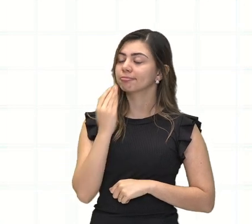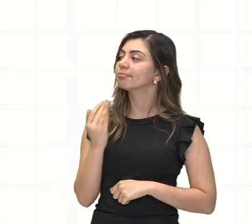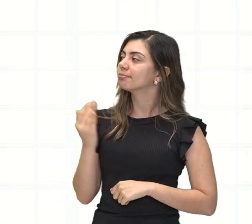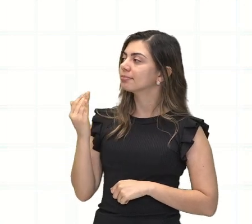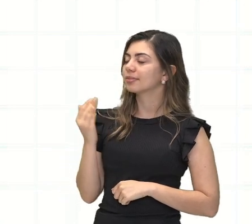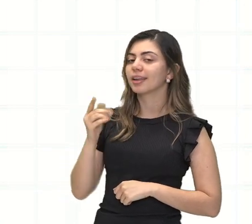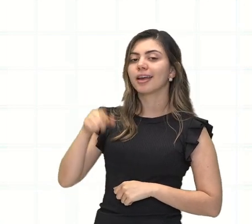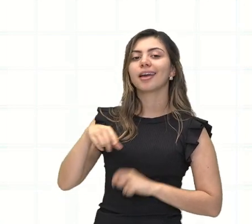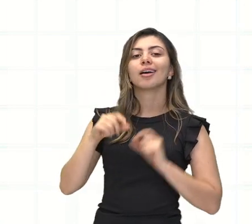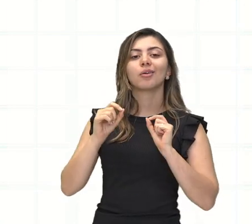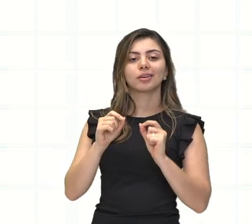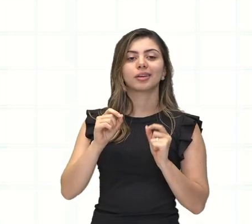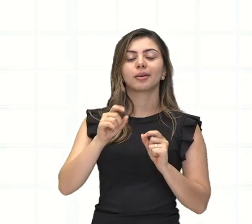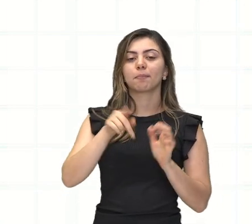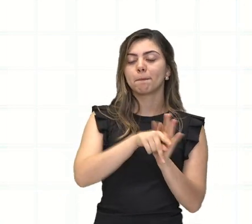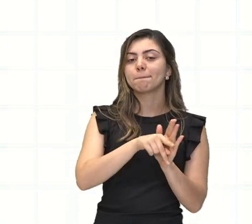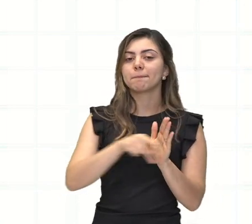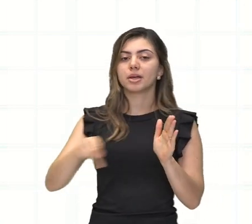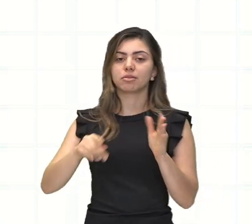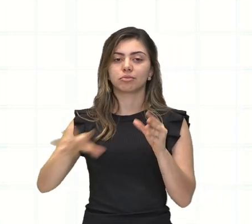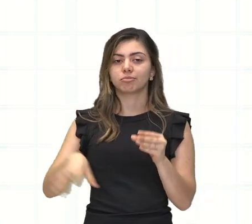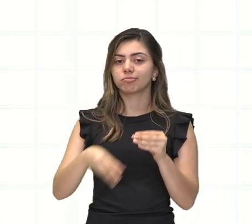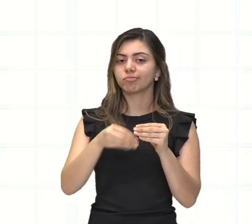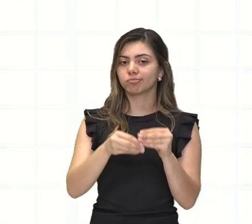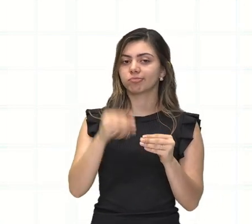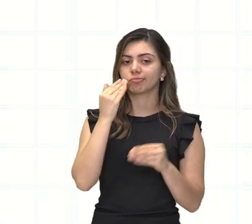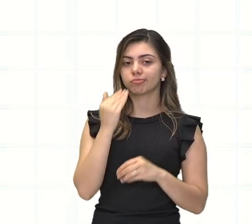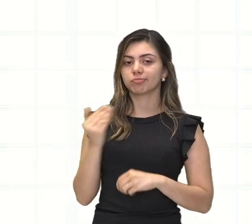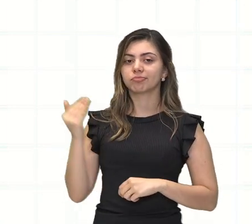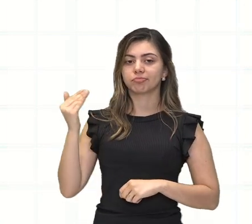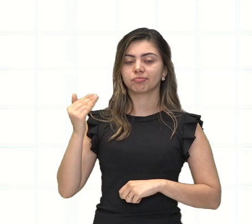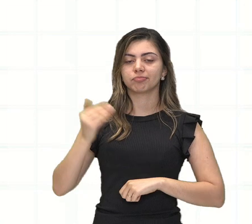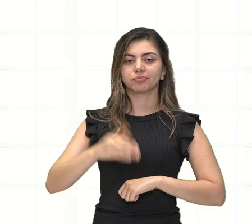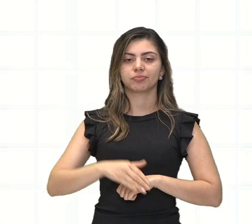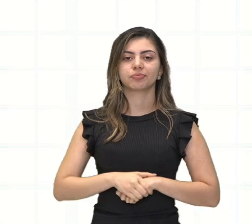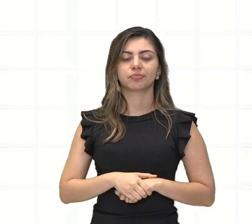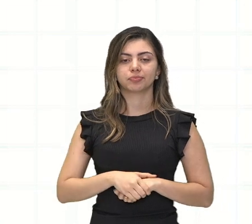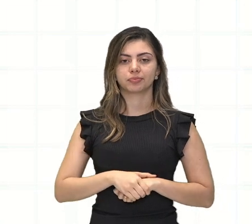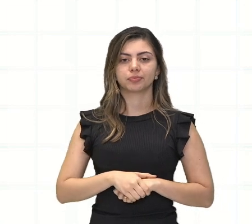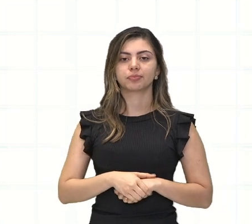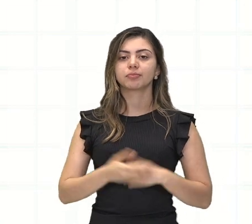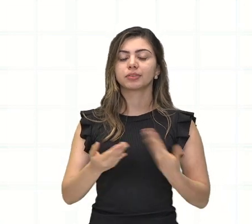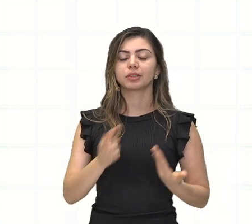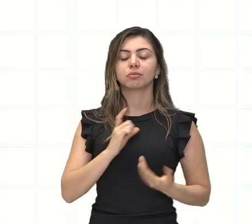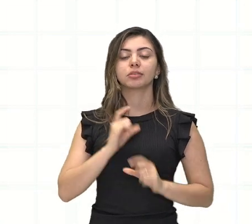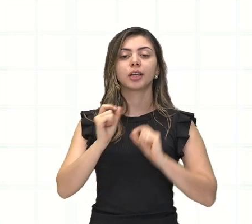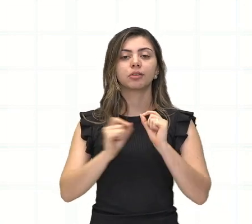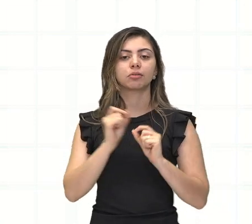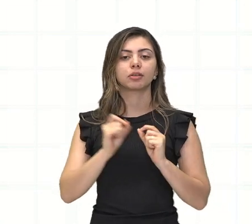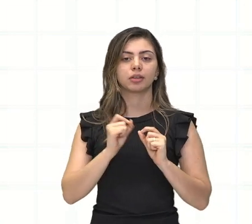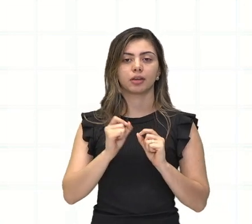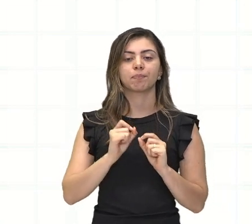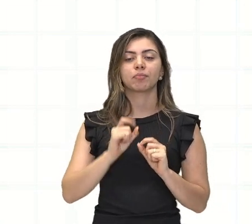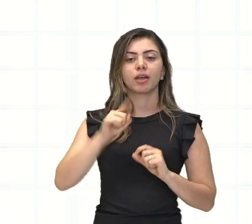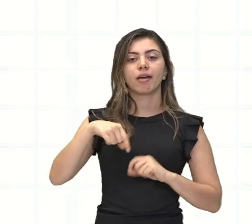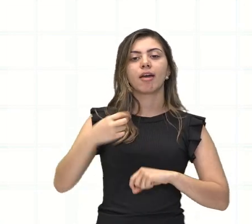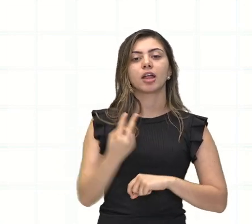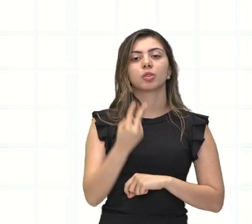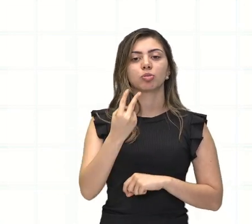o período composto, né? Que é formado